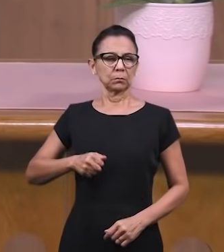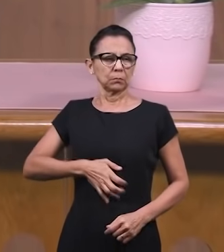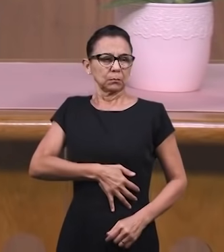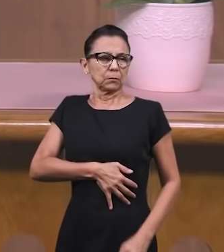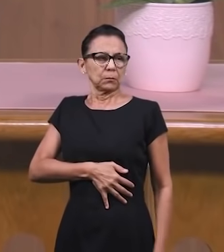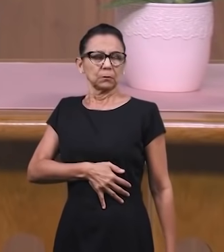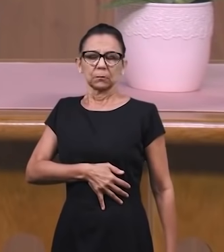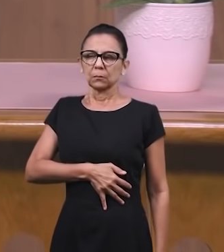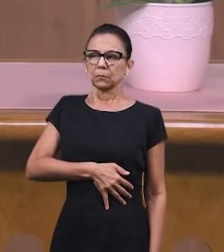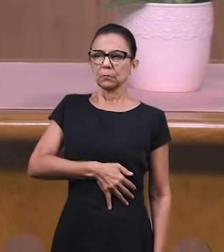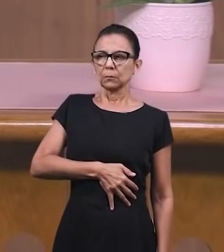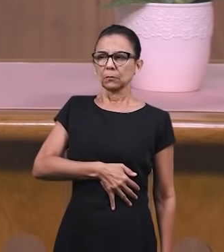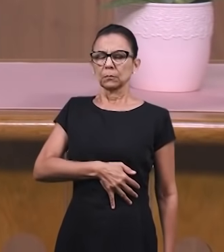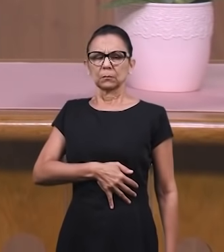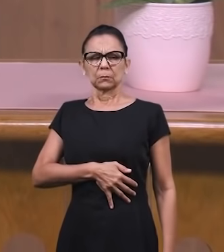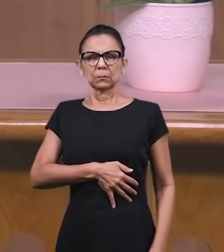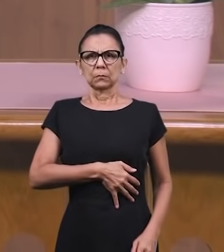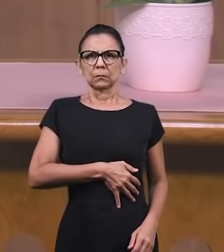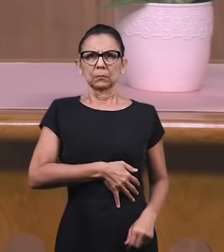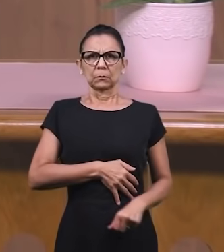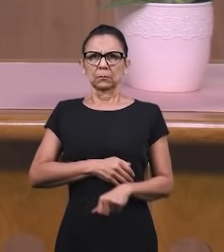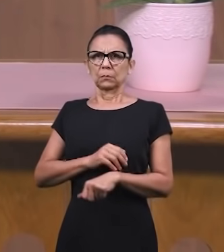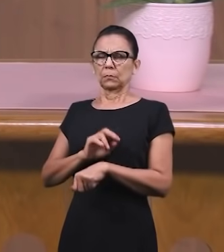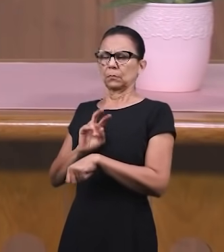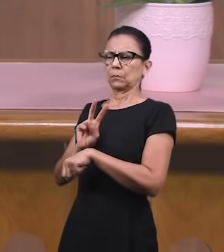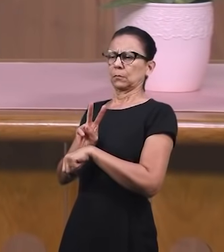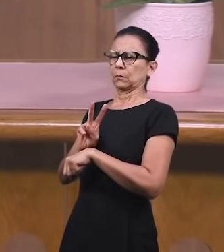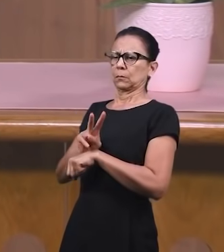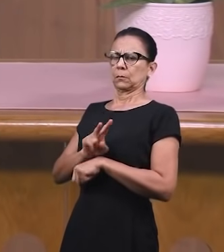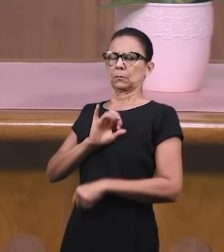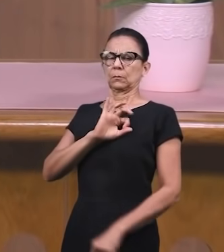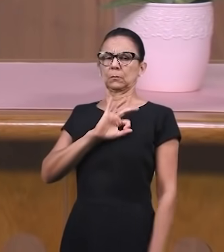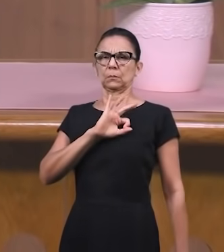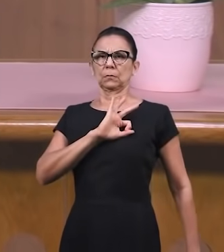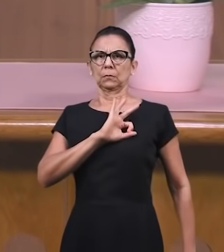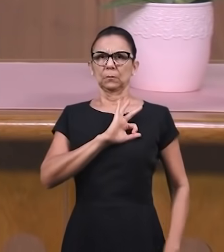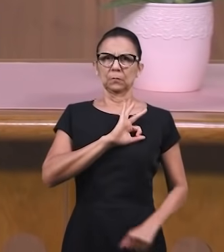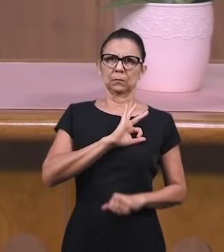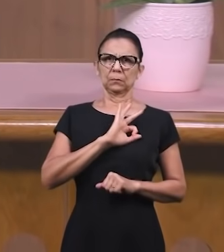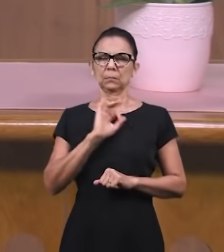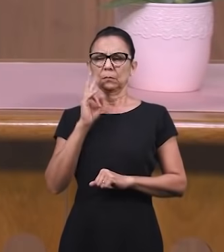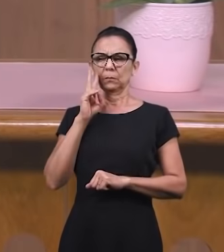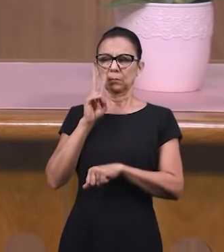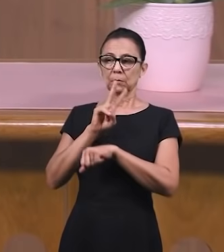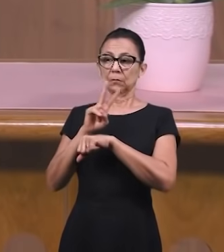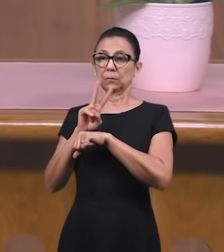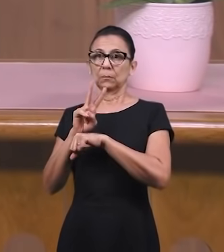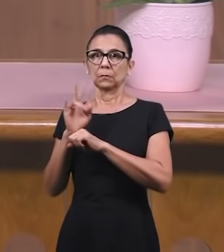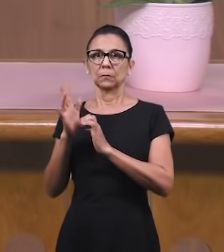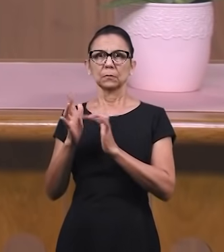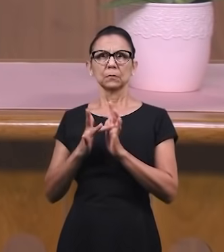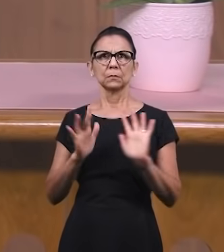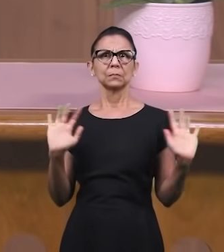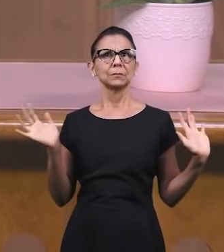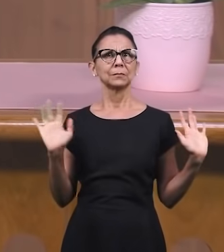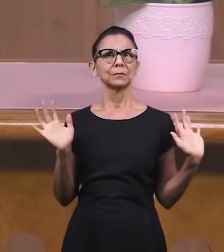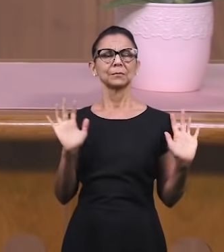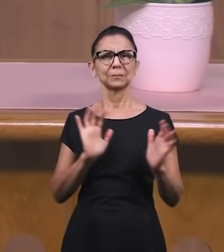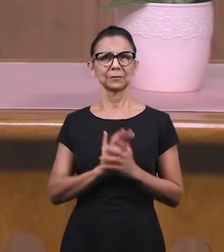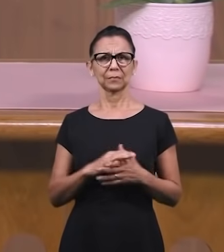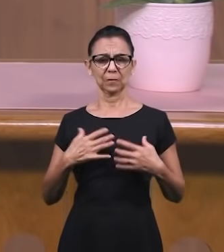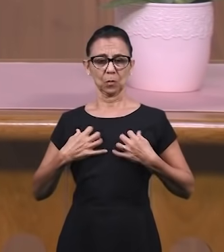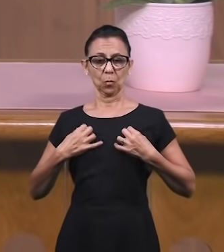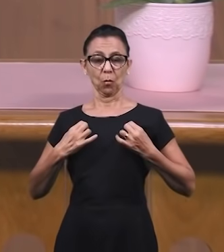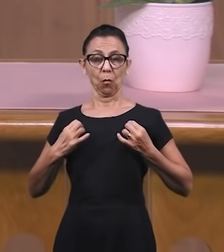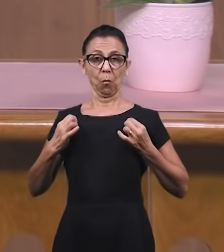o destacasse no meio da multidão. Jesus não era um homem vestido de vestes ricas, muito pelo contrário.